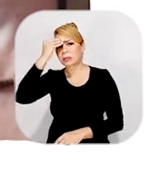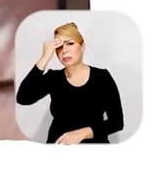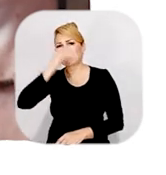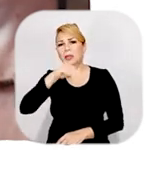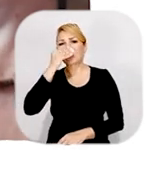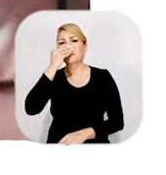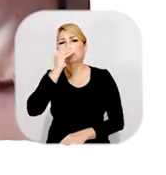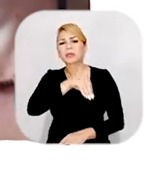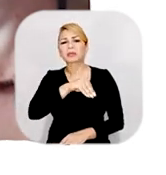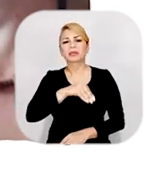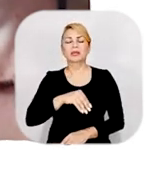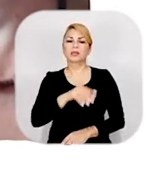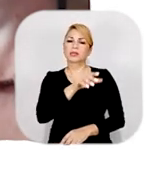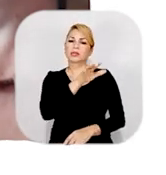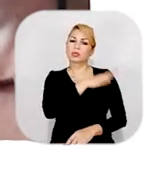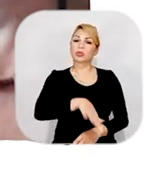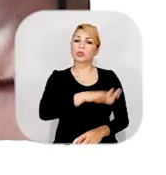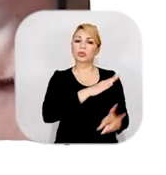que a gente só